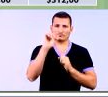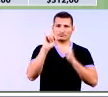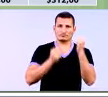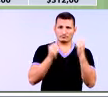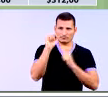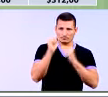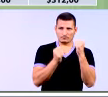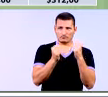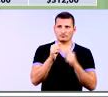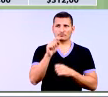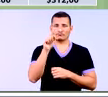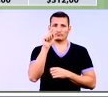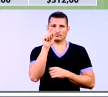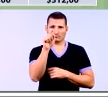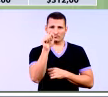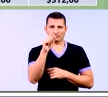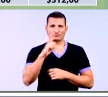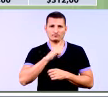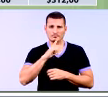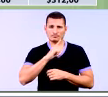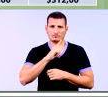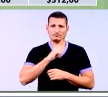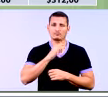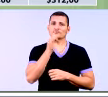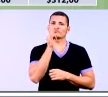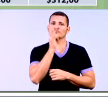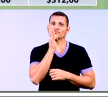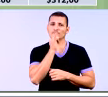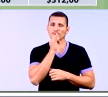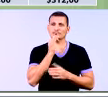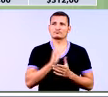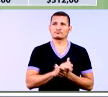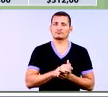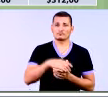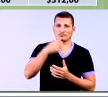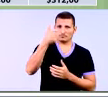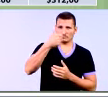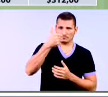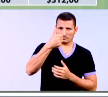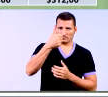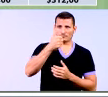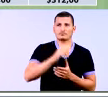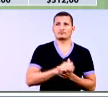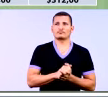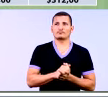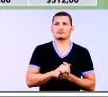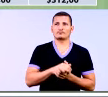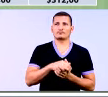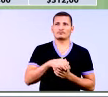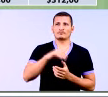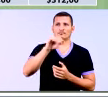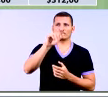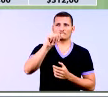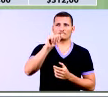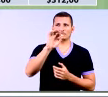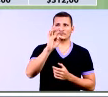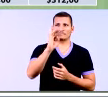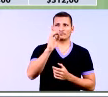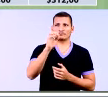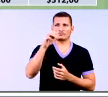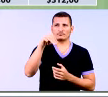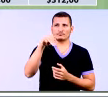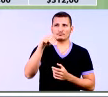o modelo. Então aqui eu tenho o modelo, o primeiro modelo, fabricante modelo é o Atom